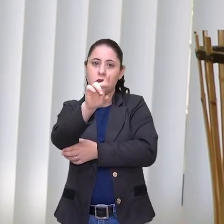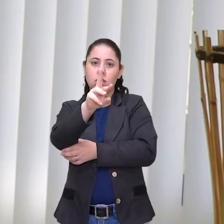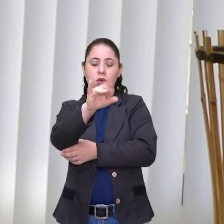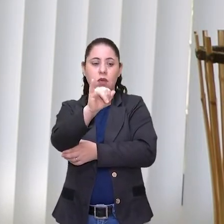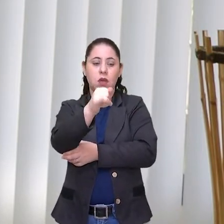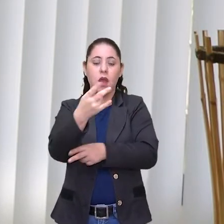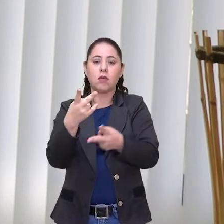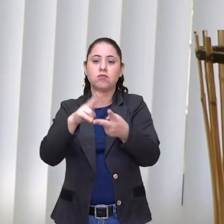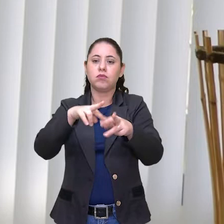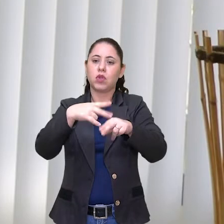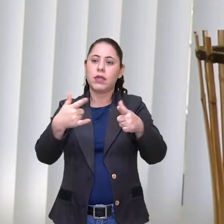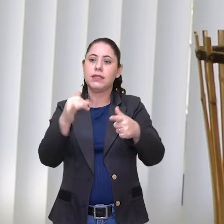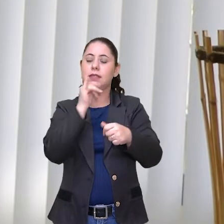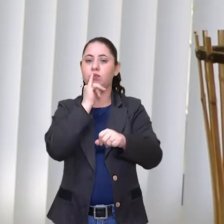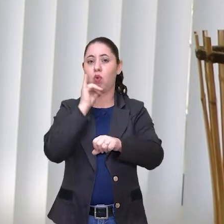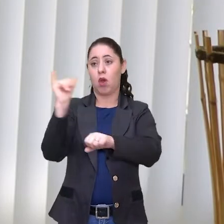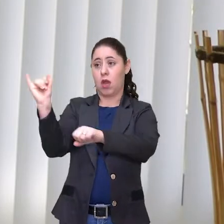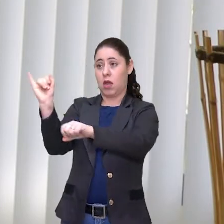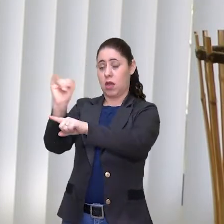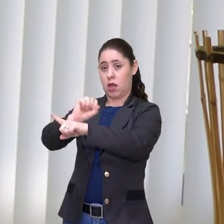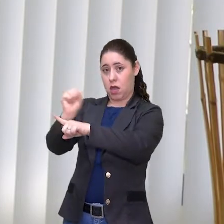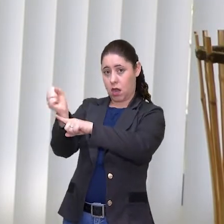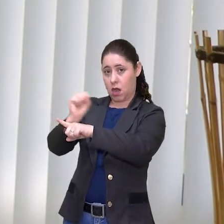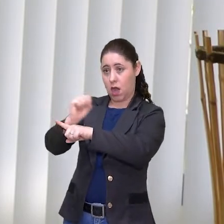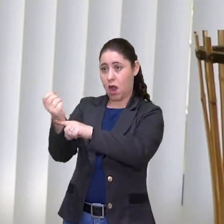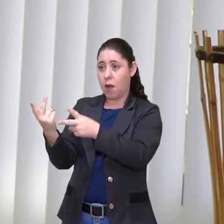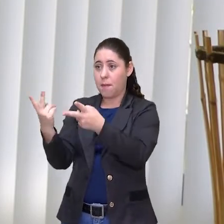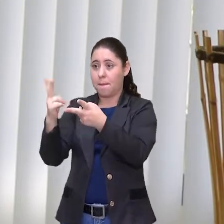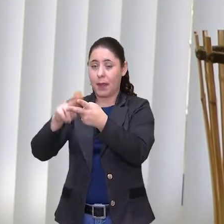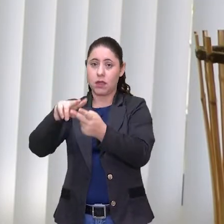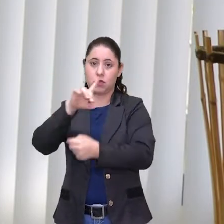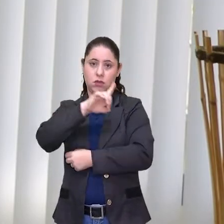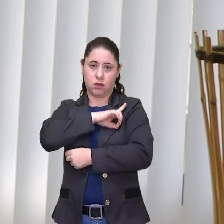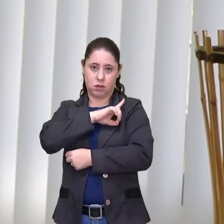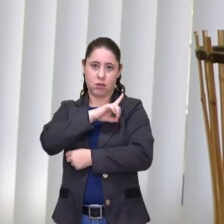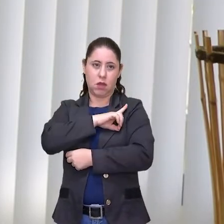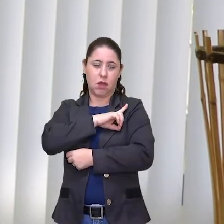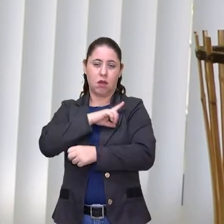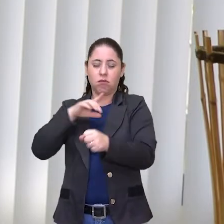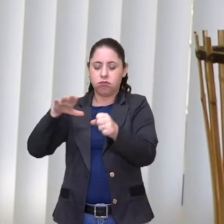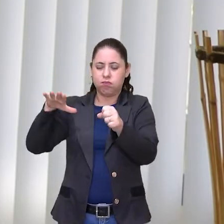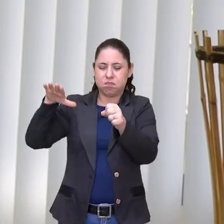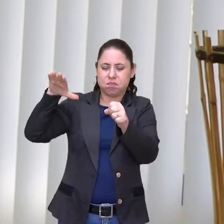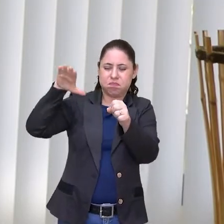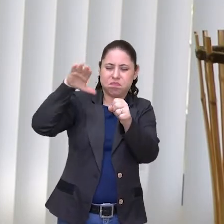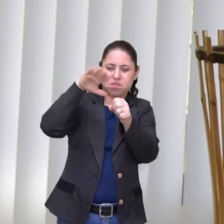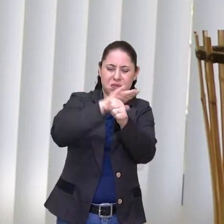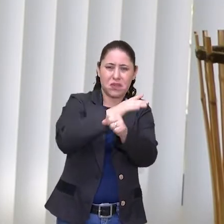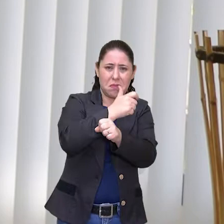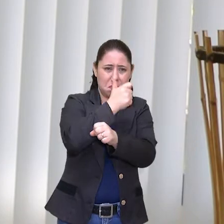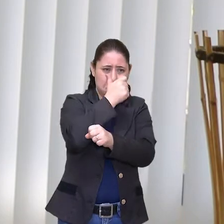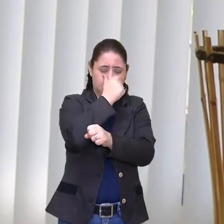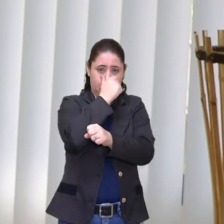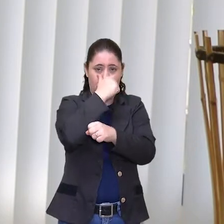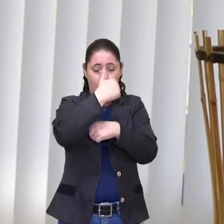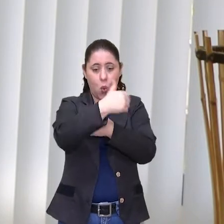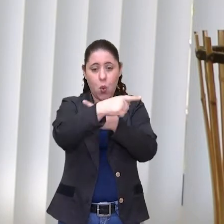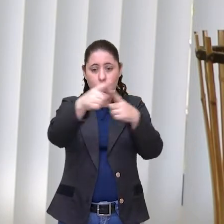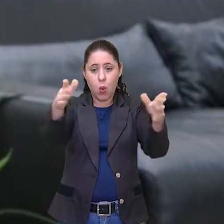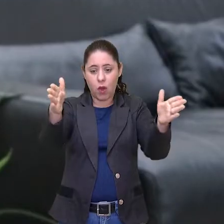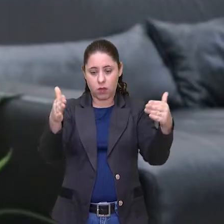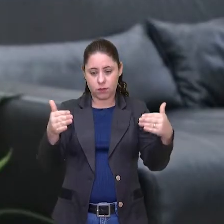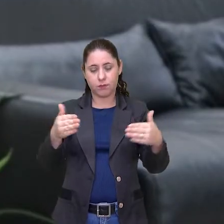bens apreendidos. São esses veículos que normalmente estão apreendidos nas delegacias, abarrotando todo o seu espaço